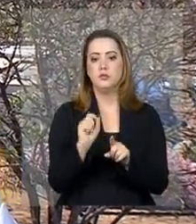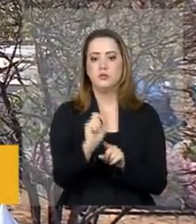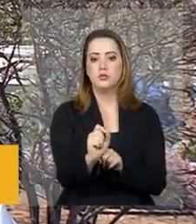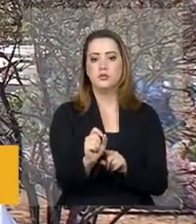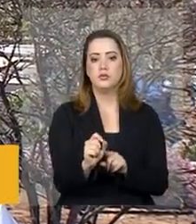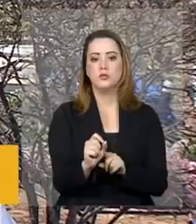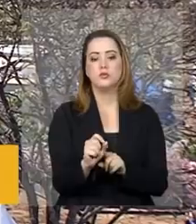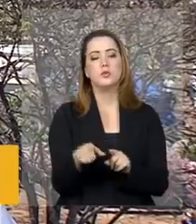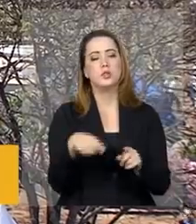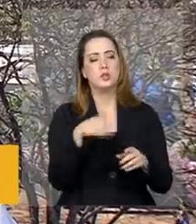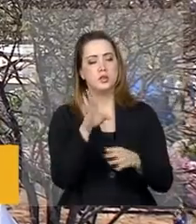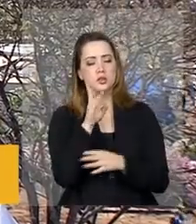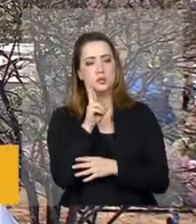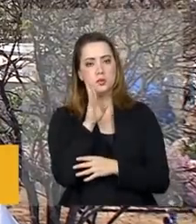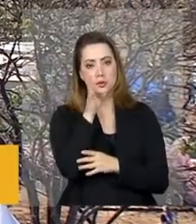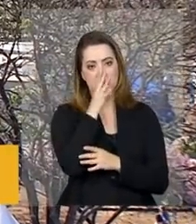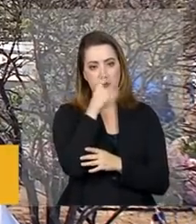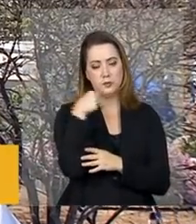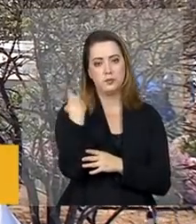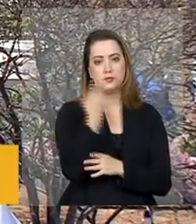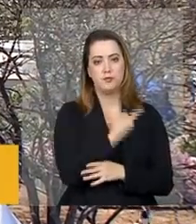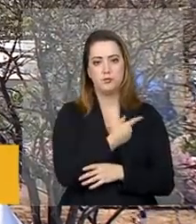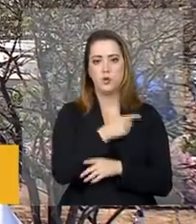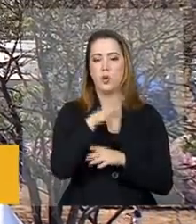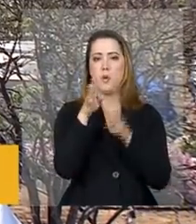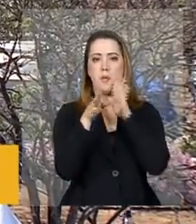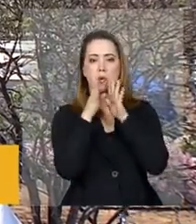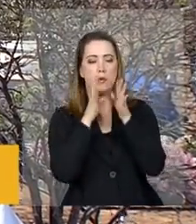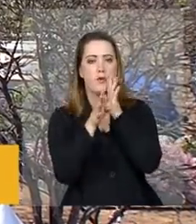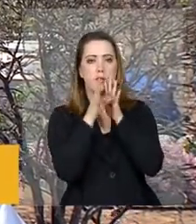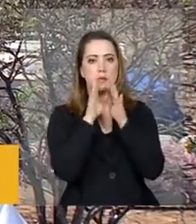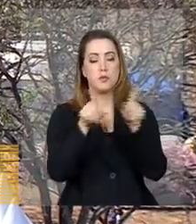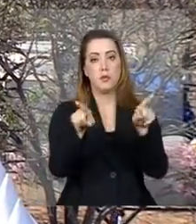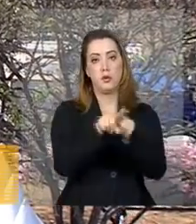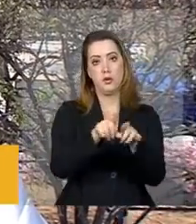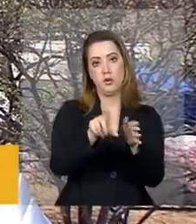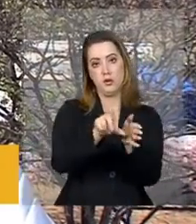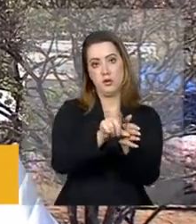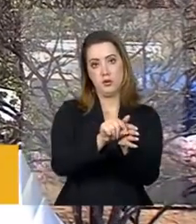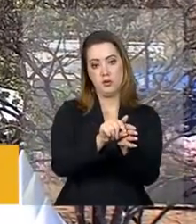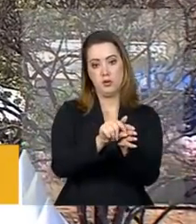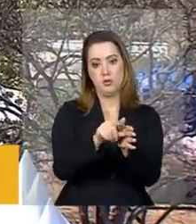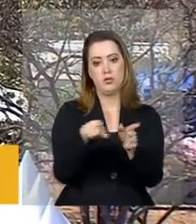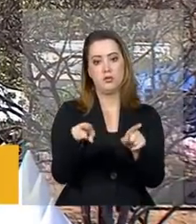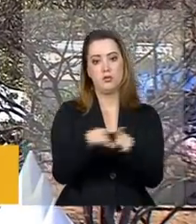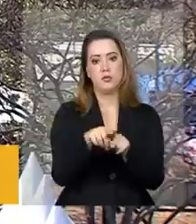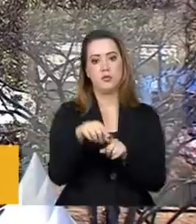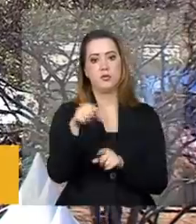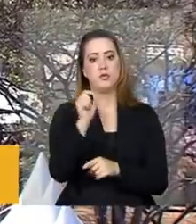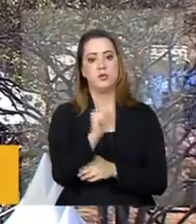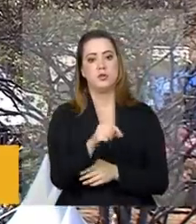61 998 60 2590. E acompanhe a nossa cobertura ao vivo pelo Facebook da TV NBR, também pelo nosso streaming em